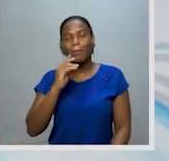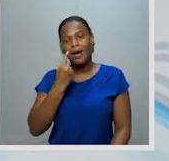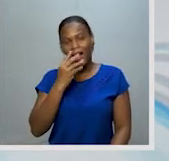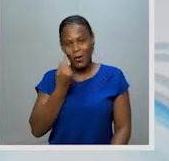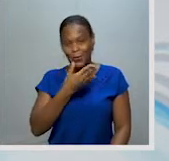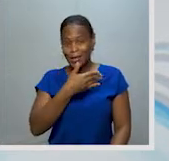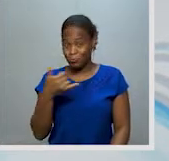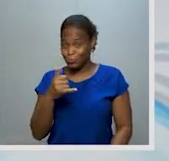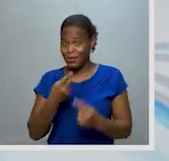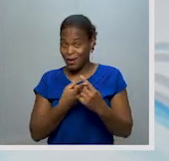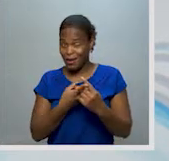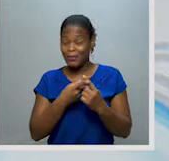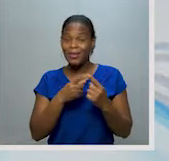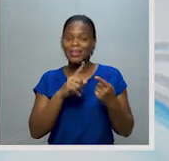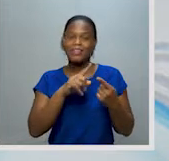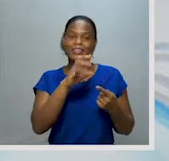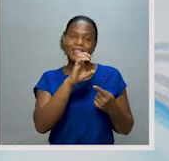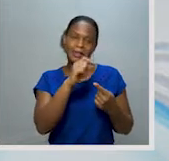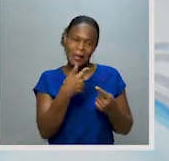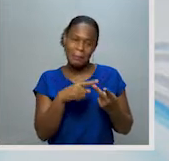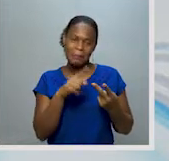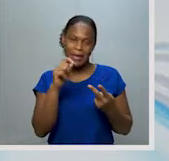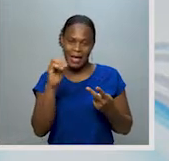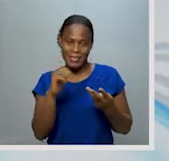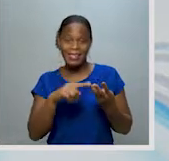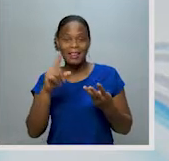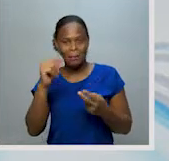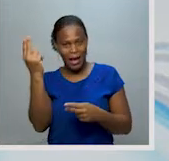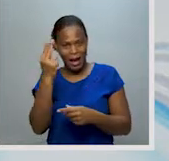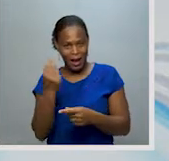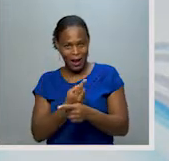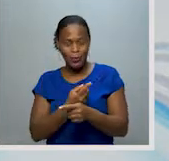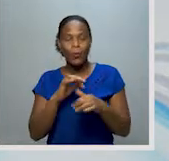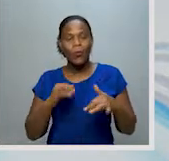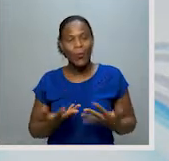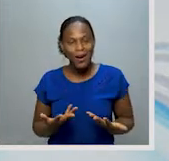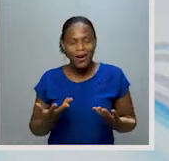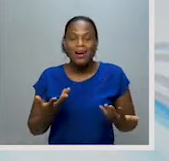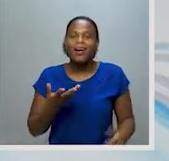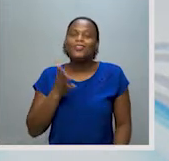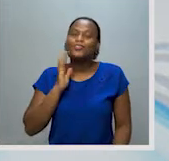escolaridade, das áreas CT, ES e Artes, os quais